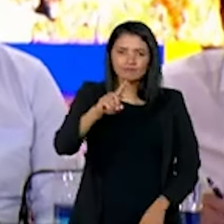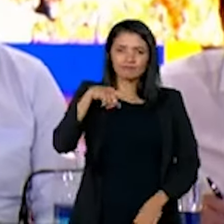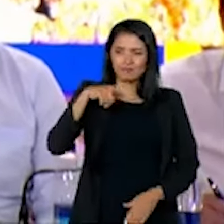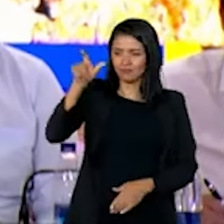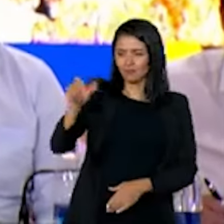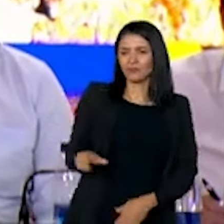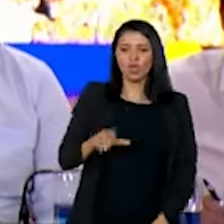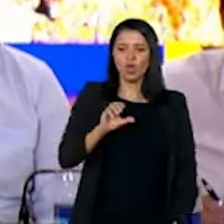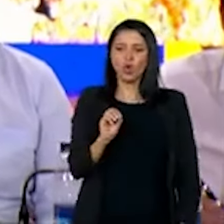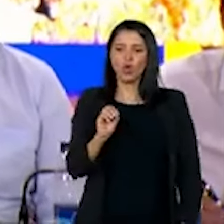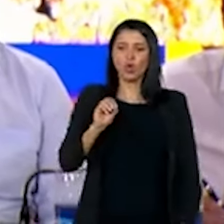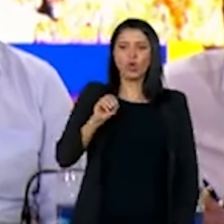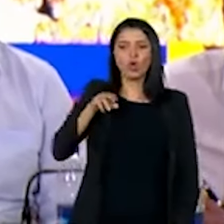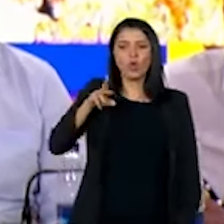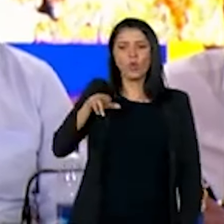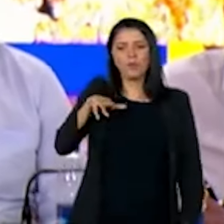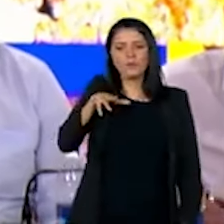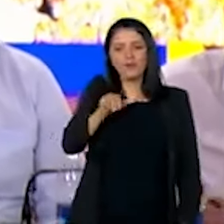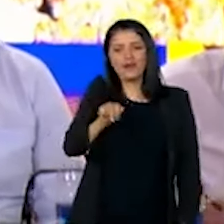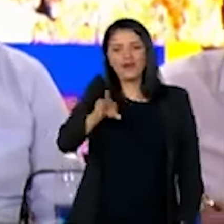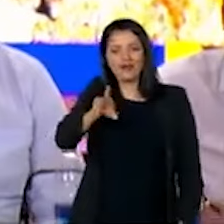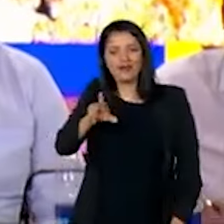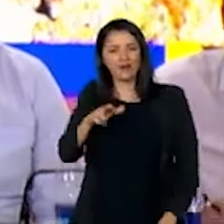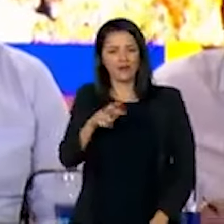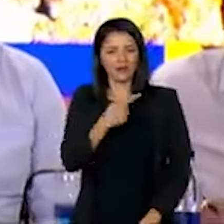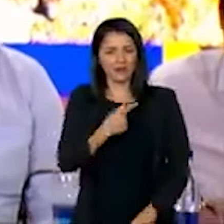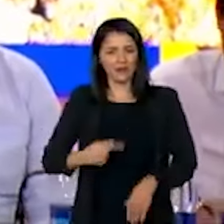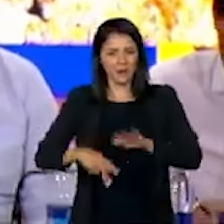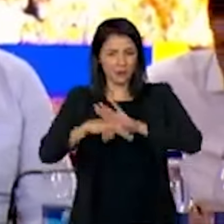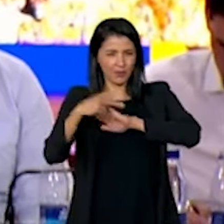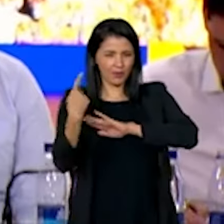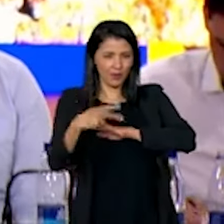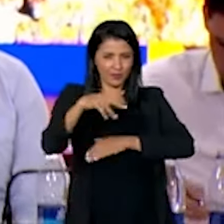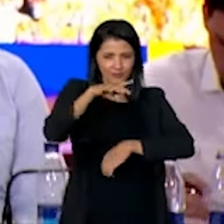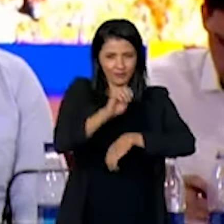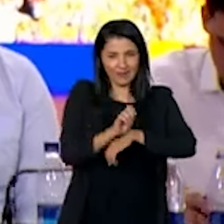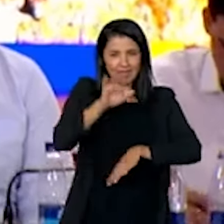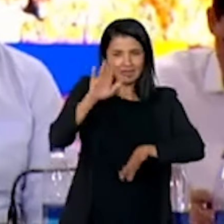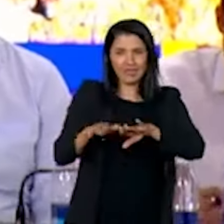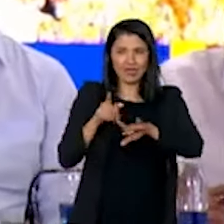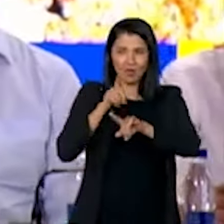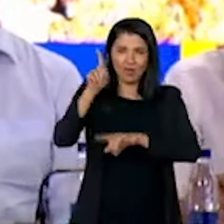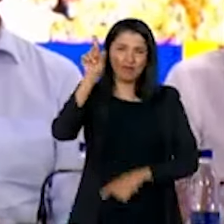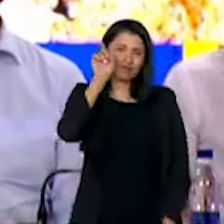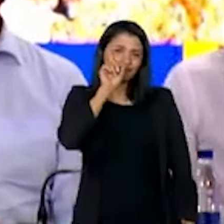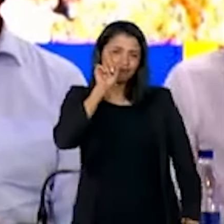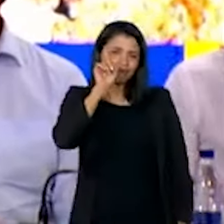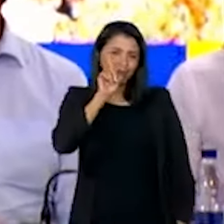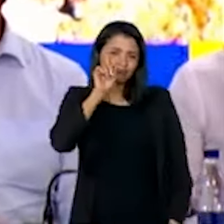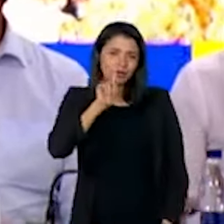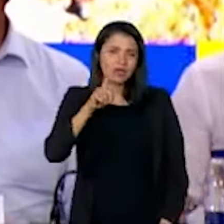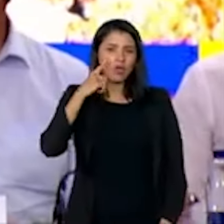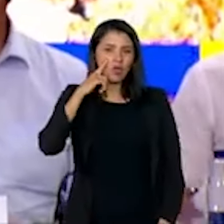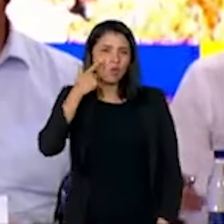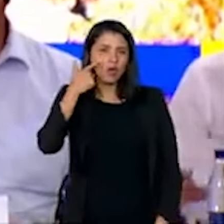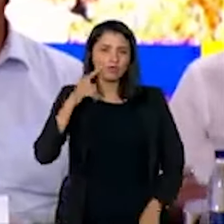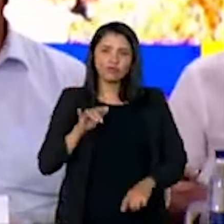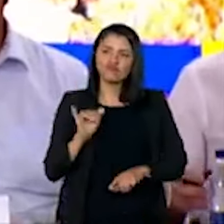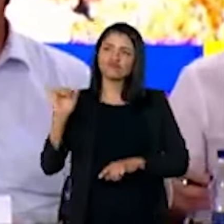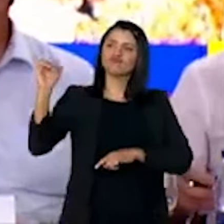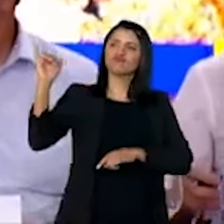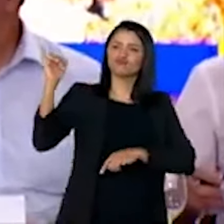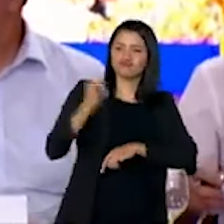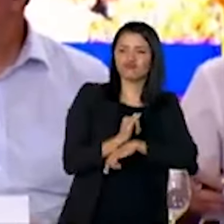companheiro Omar Aziz, governador do Estado. Muitas vezes eu estava nos Estados Unidos, quando eu pegava voo para